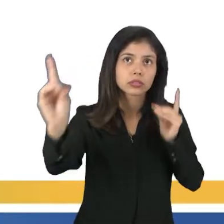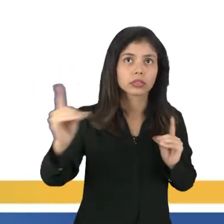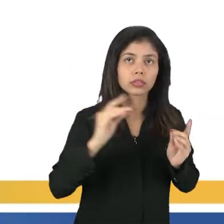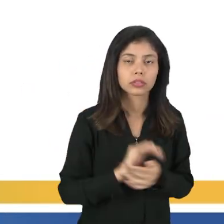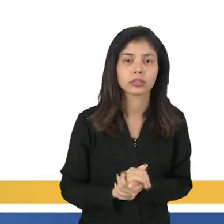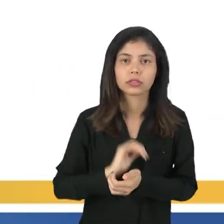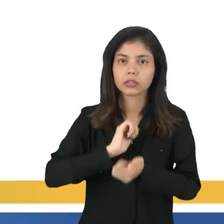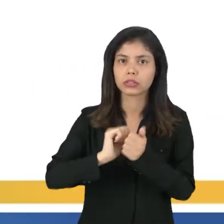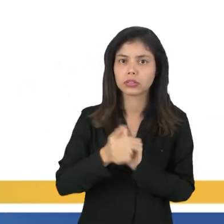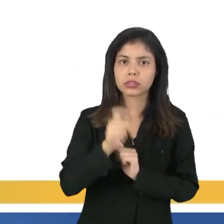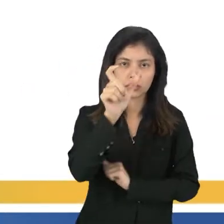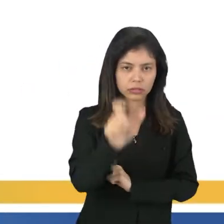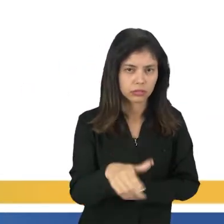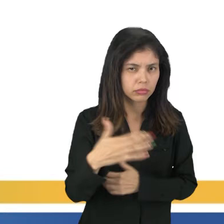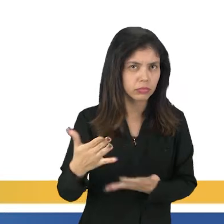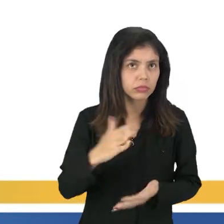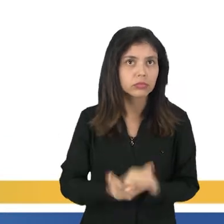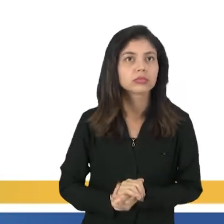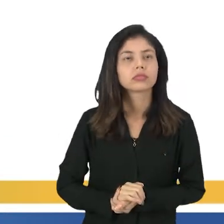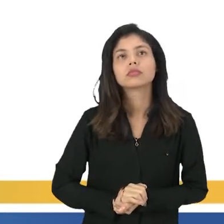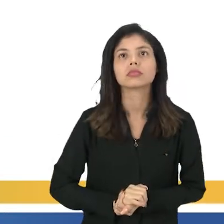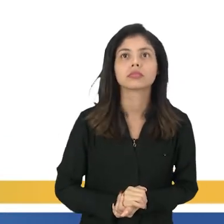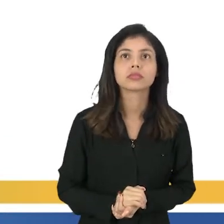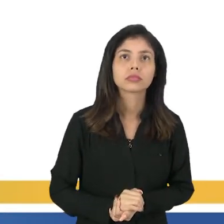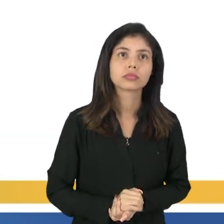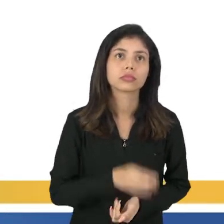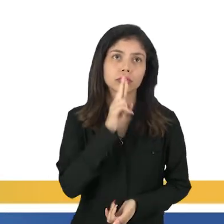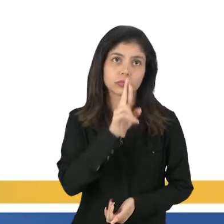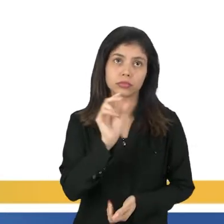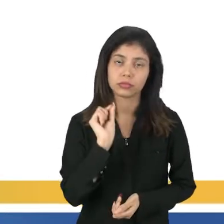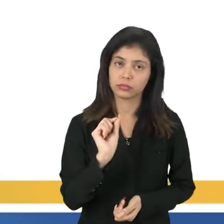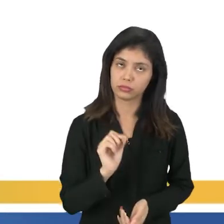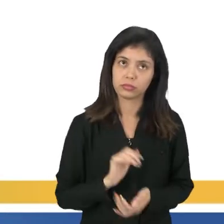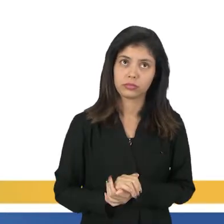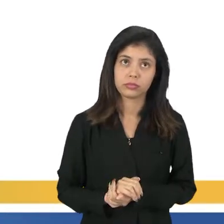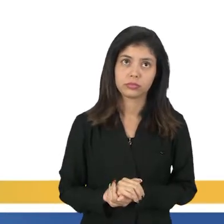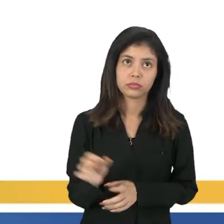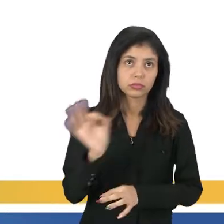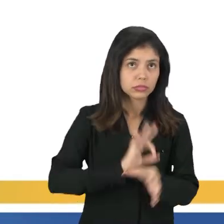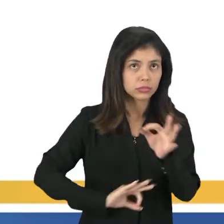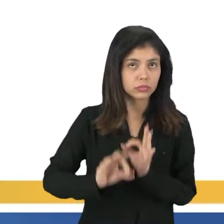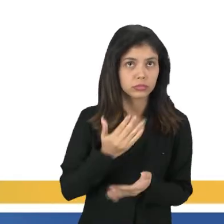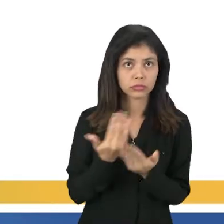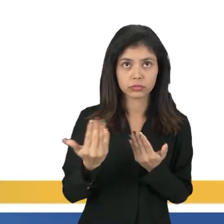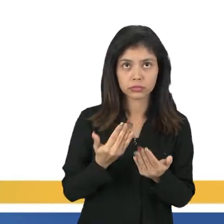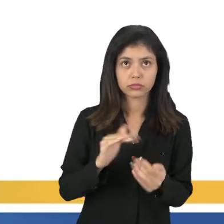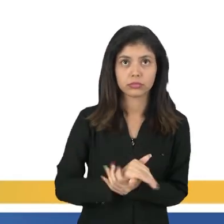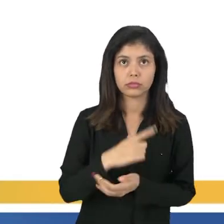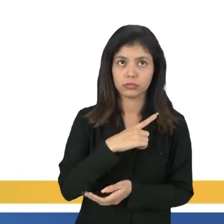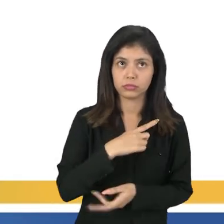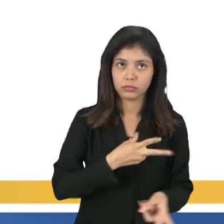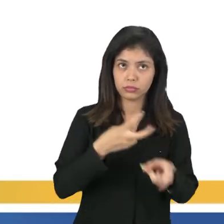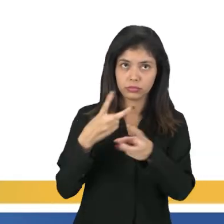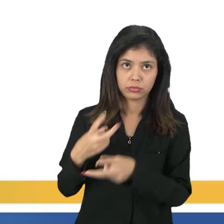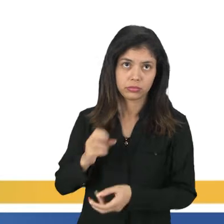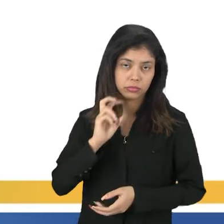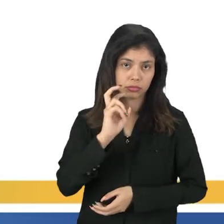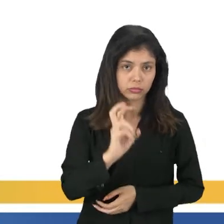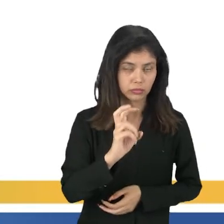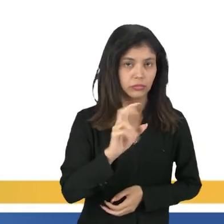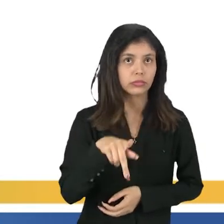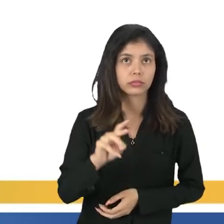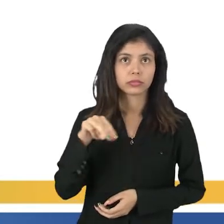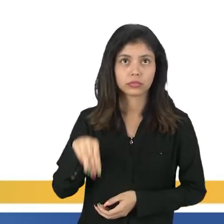percorrida pela atleta? Ok? Então, a resolução vai ser o seguinte: organizando a relação que existe, perceba que